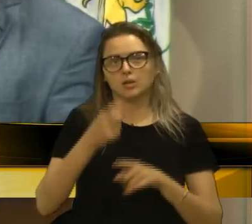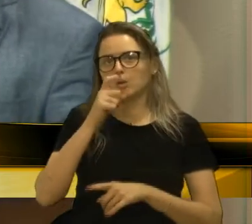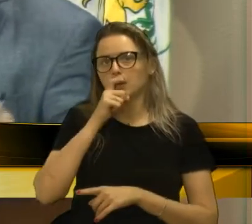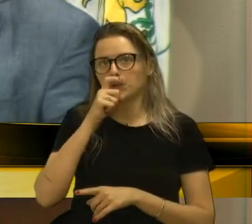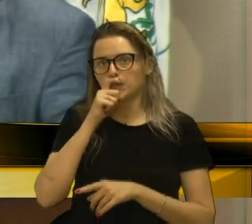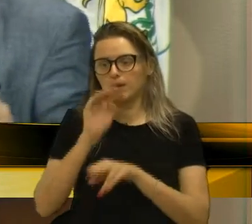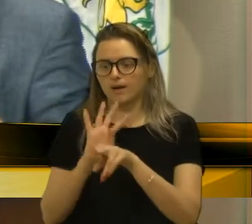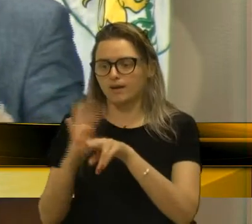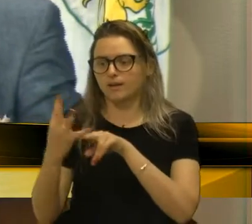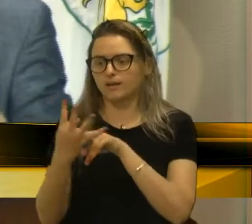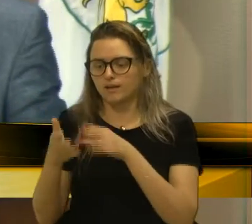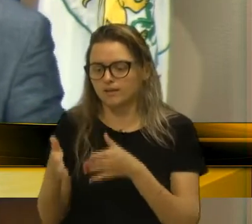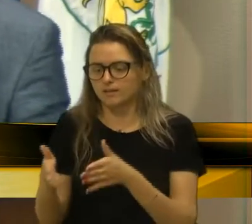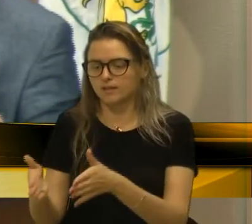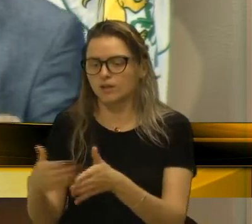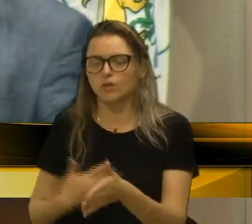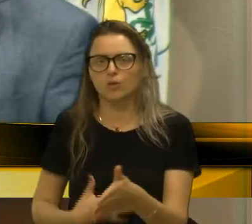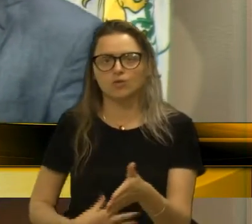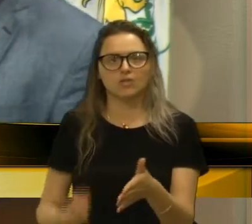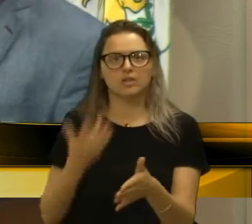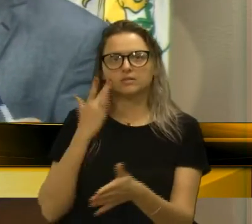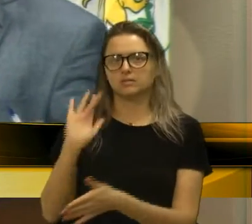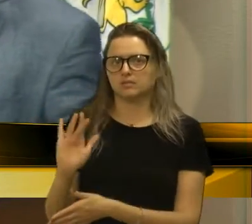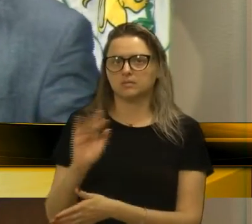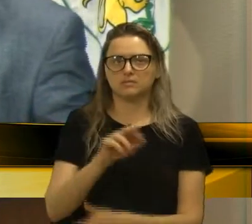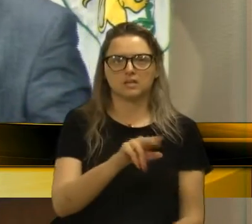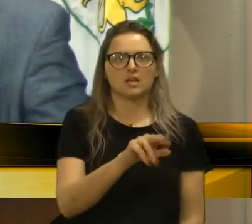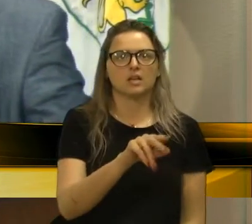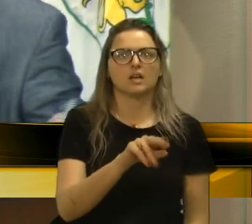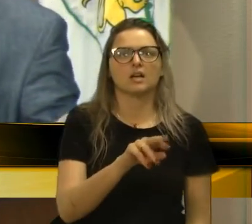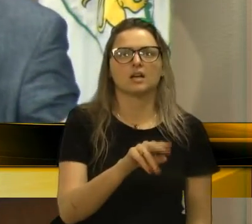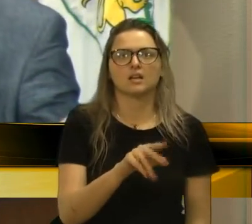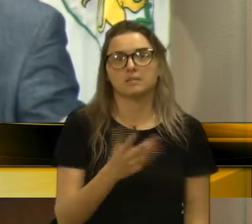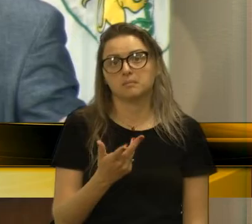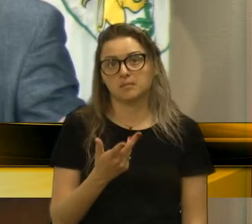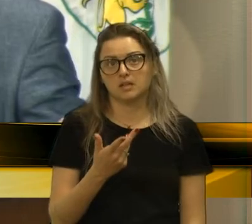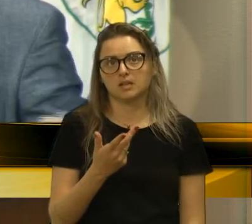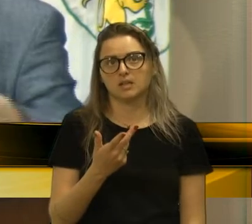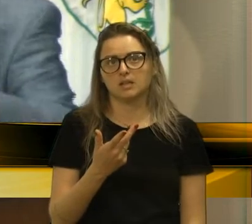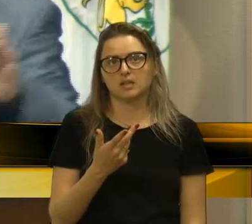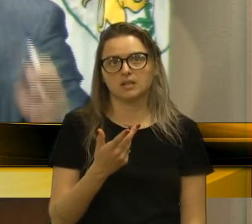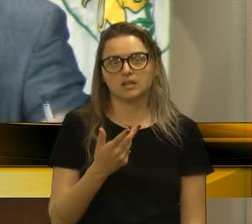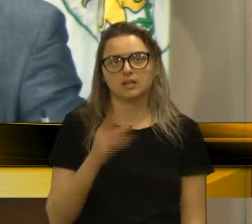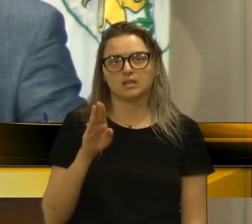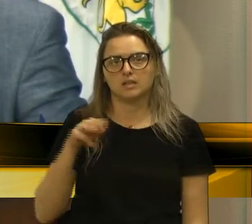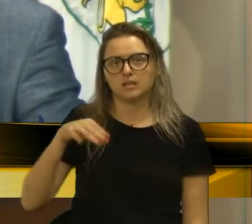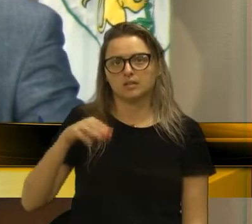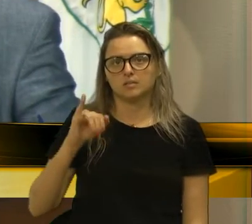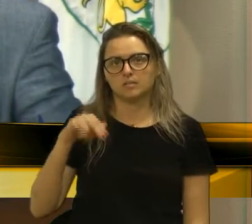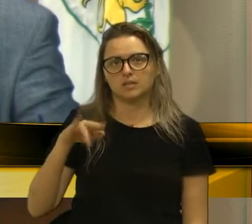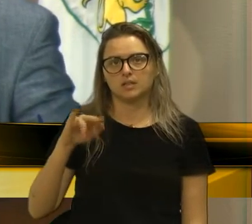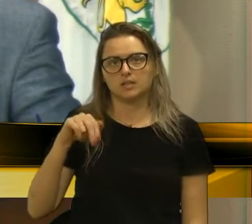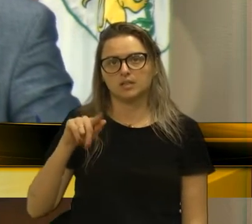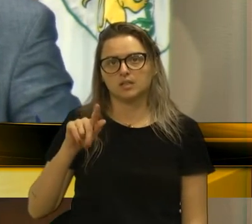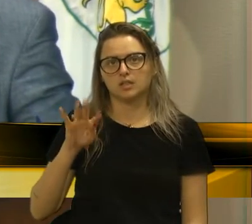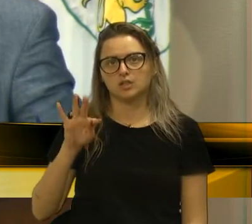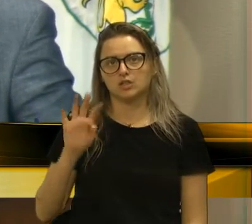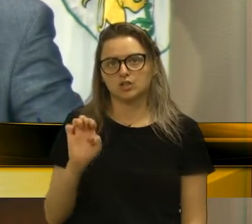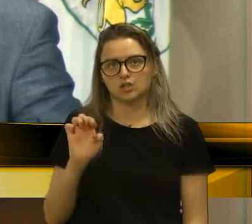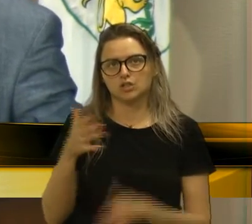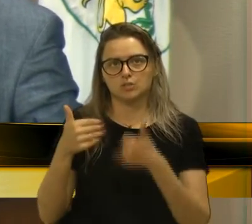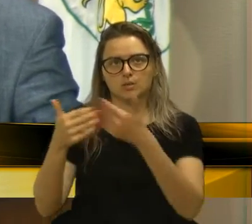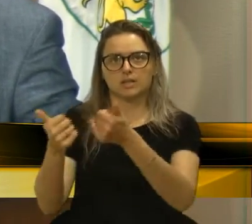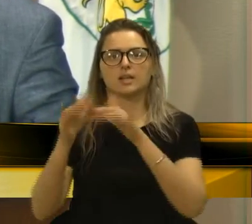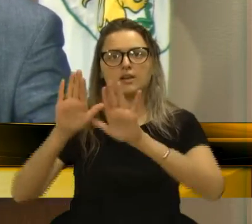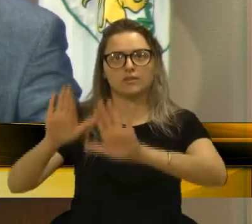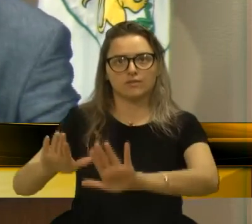pai enterrou um filho sem saber. E outra, a filha foi dispensada, porque meningite bacteriana, meu Deus, no trabalho tu não pode mais vir,